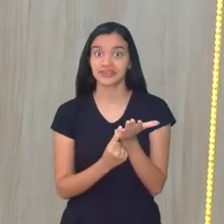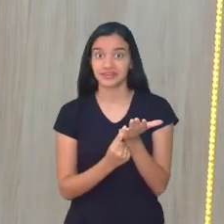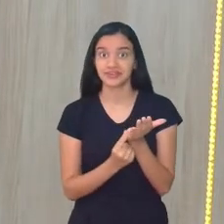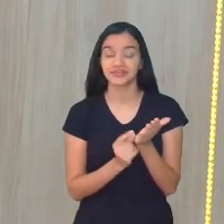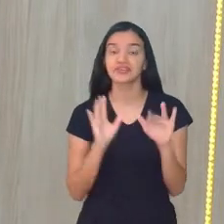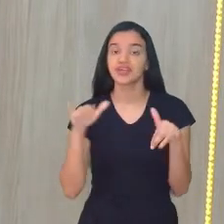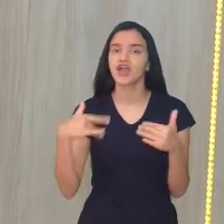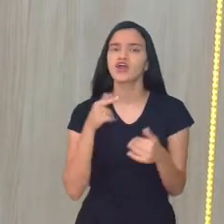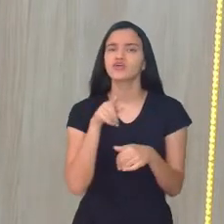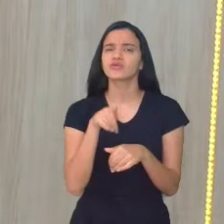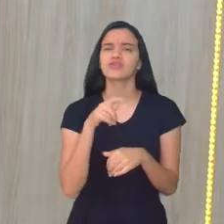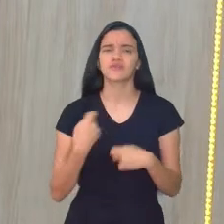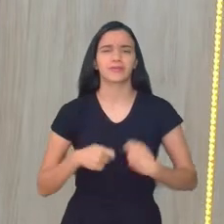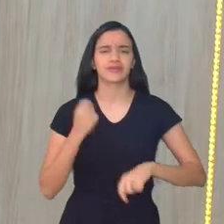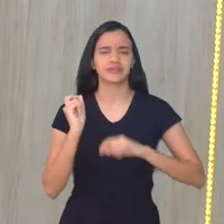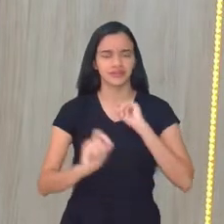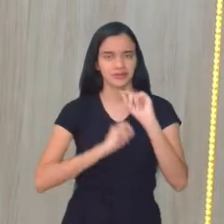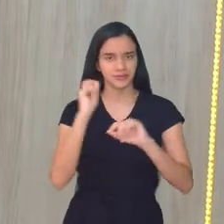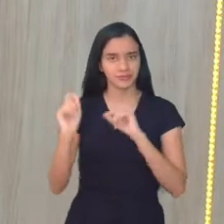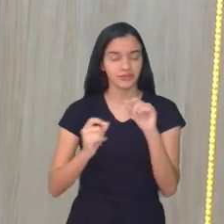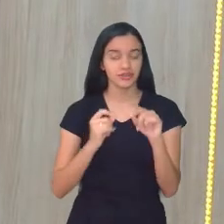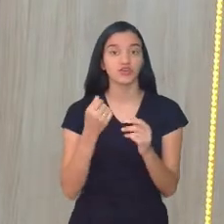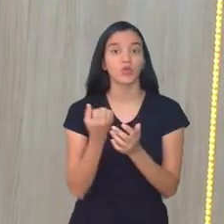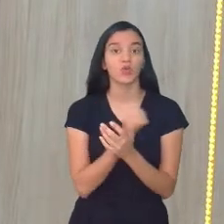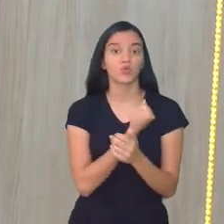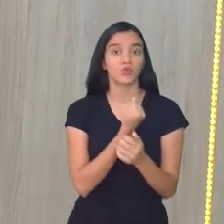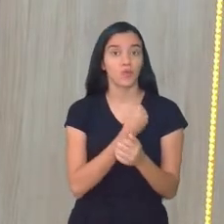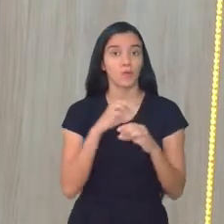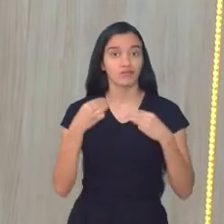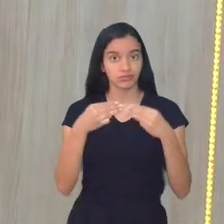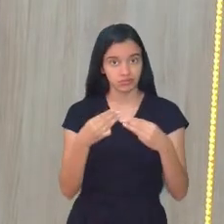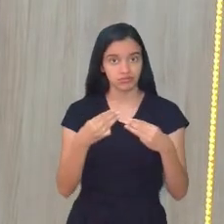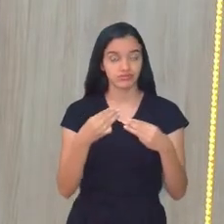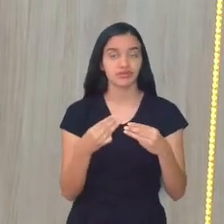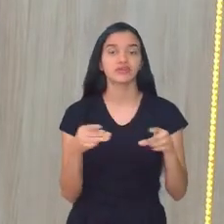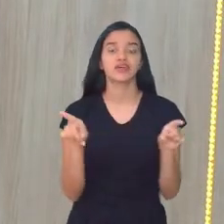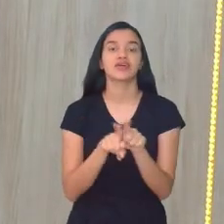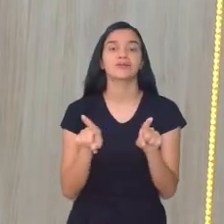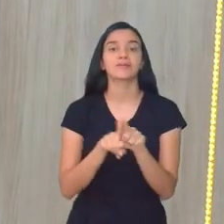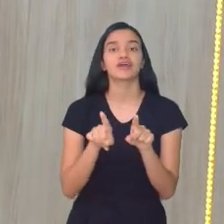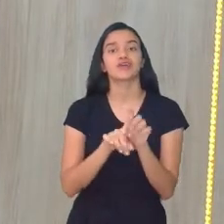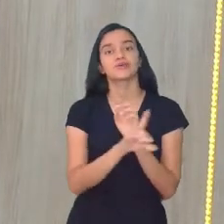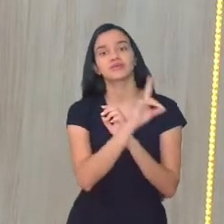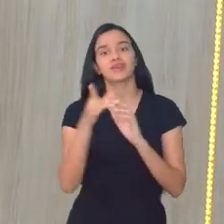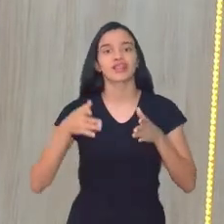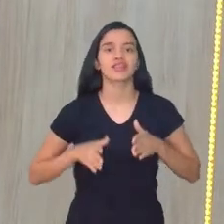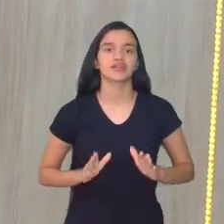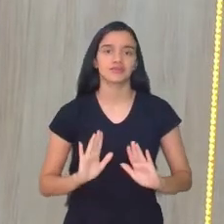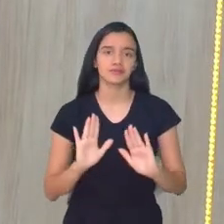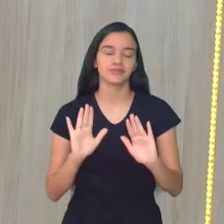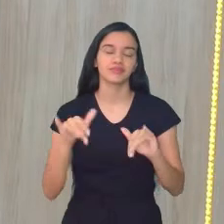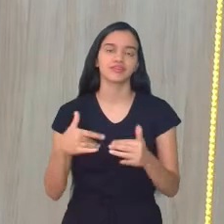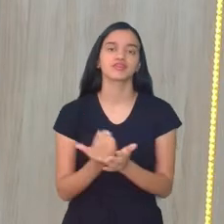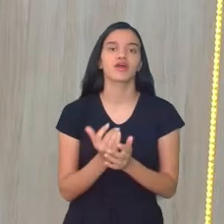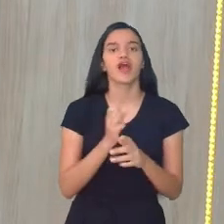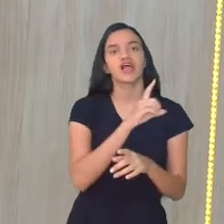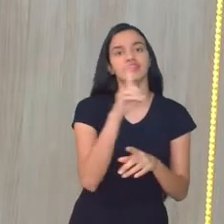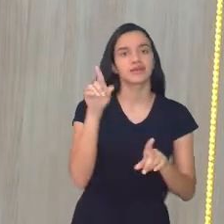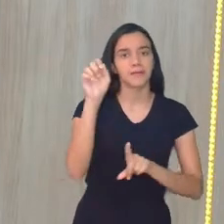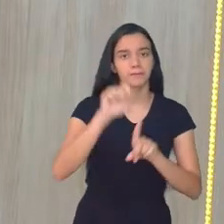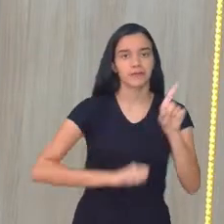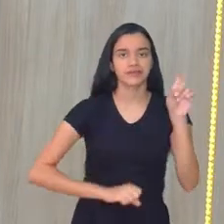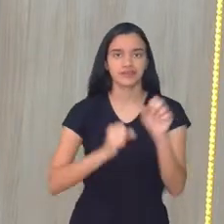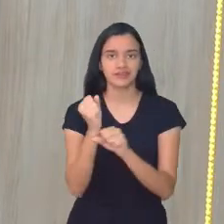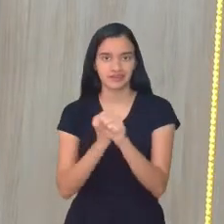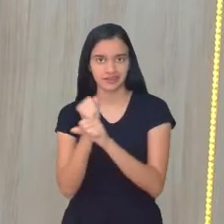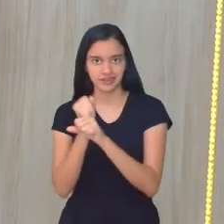o aplicativo, vocês vão precisar do número da matrícula e da data de nascimento de vocês, com dia, mês e ano, o ano